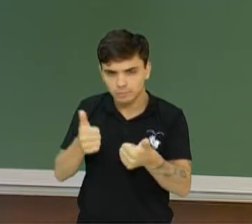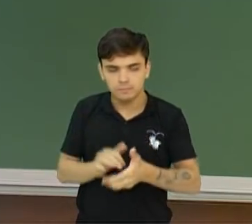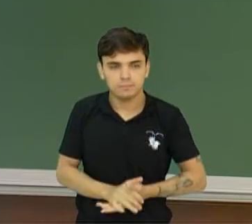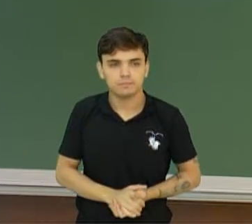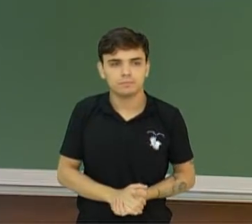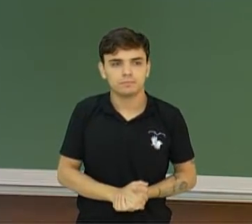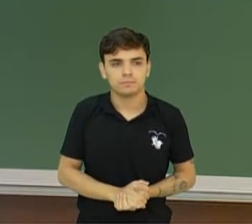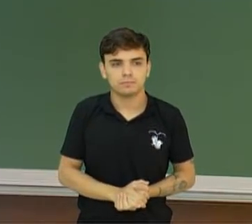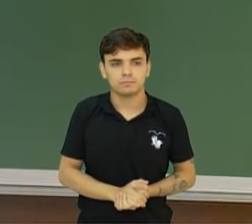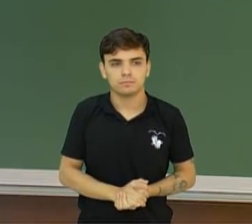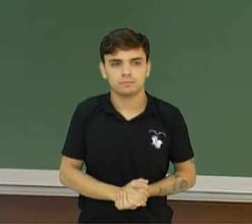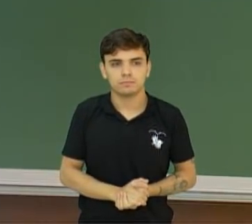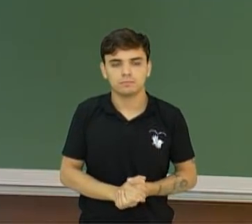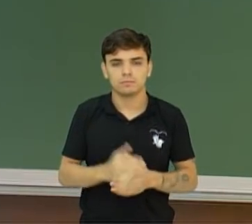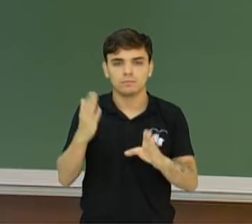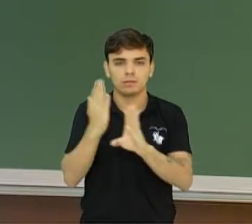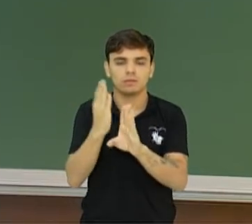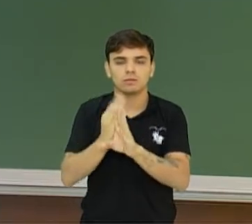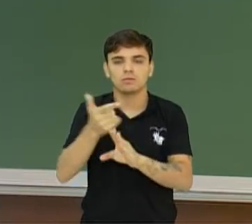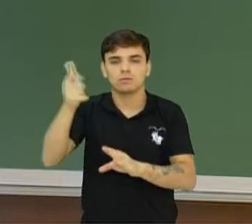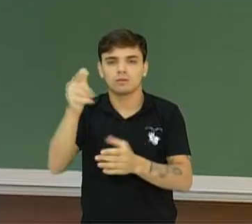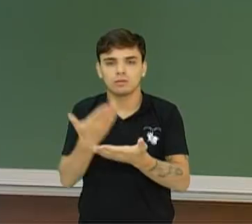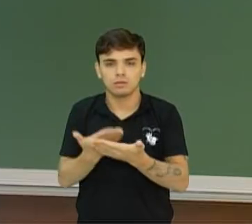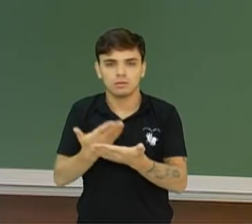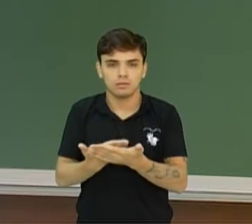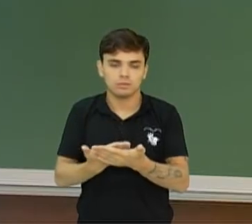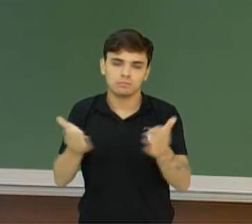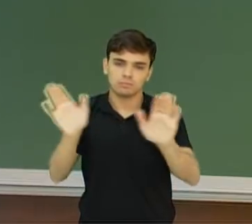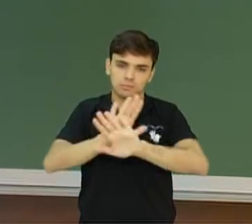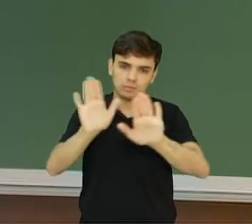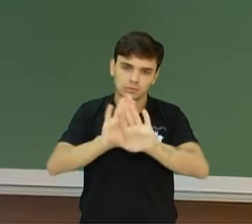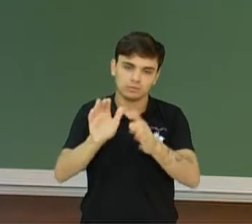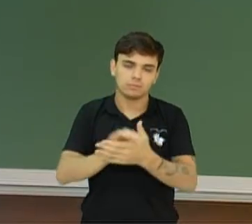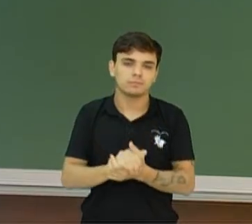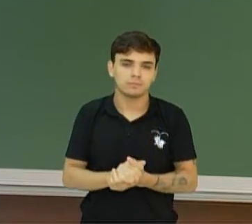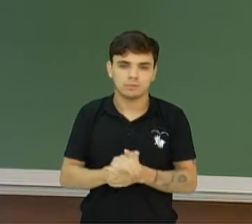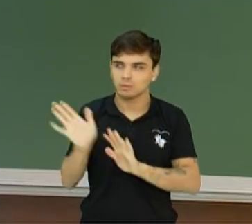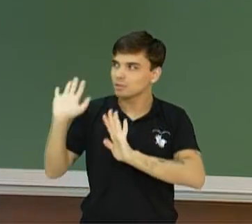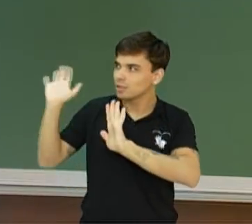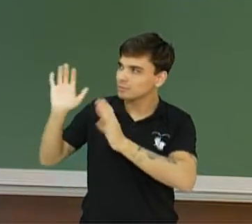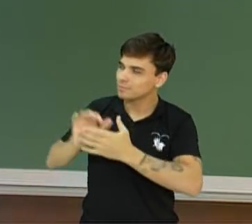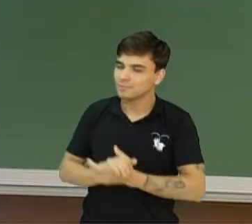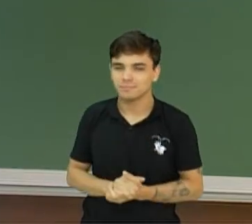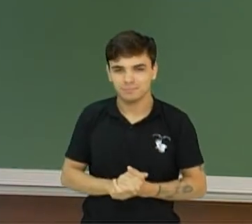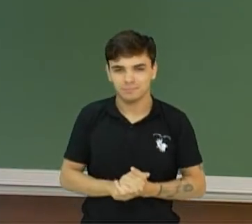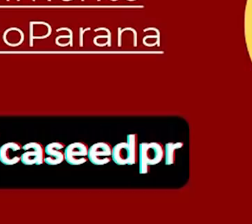Ok, então a gente se vê na próxima aula, ok? Bye, see you, bye, Cadu!